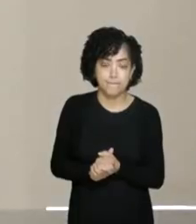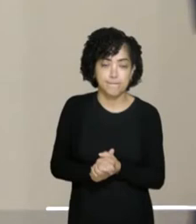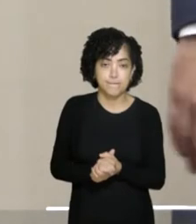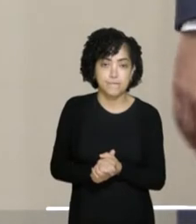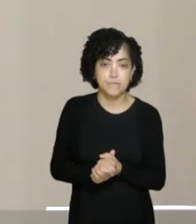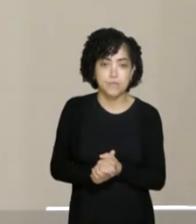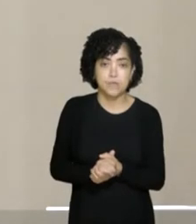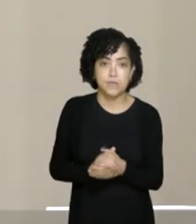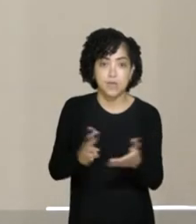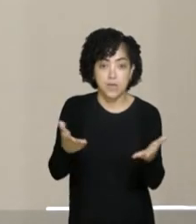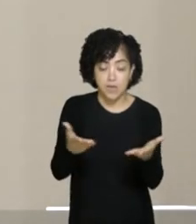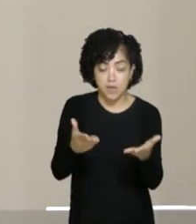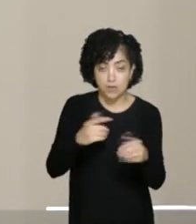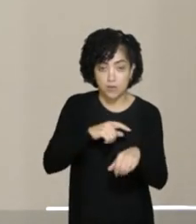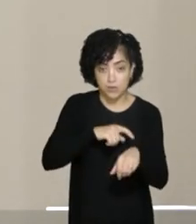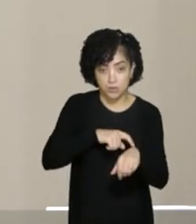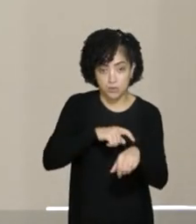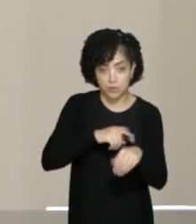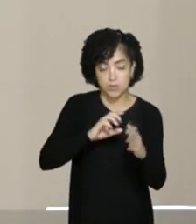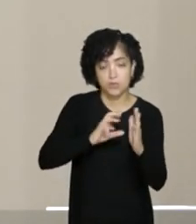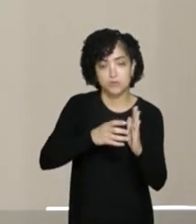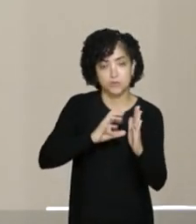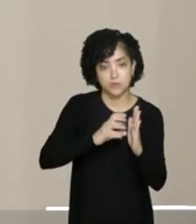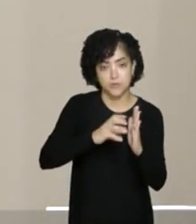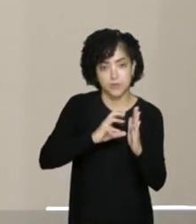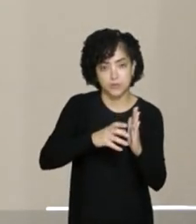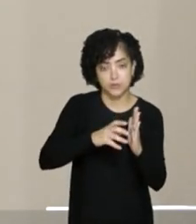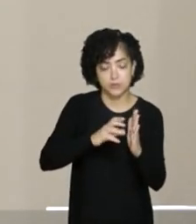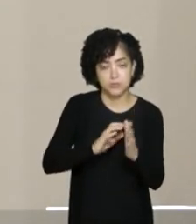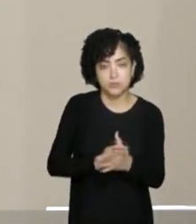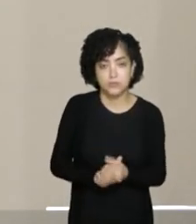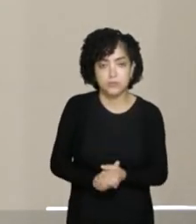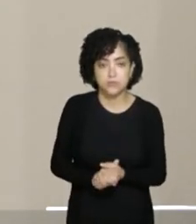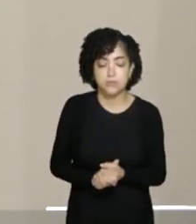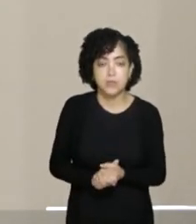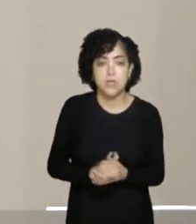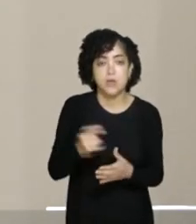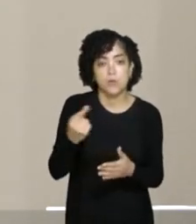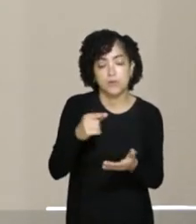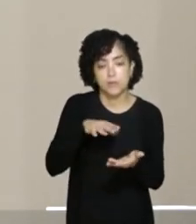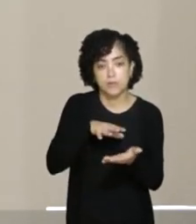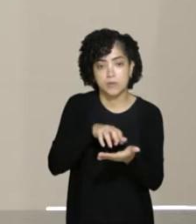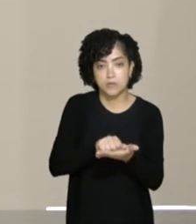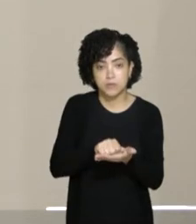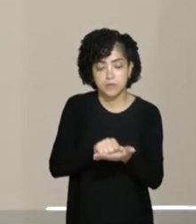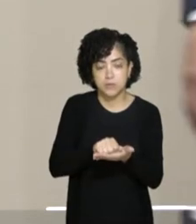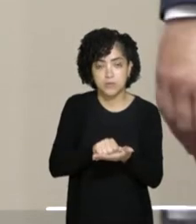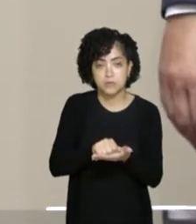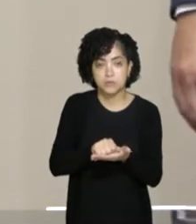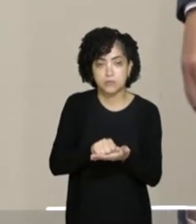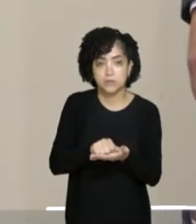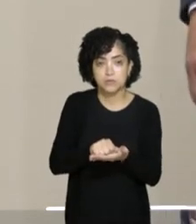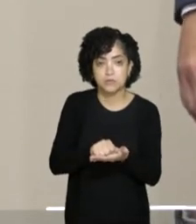Horário destinado aos partidos políticos. Primeiro horário pertence